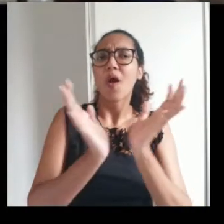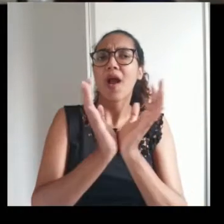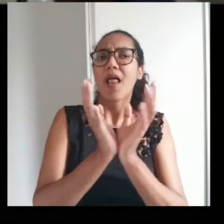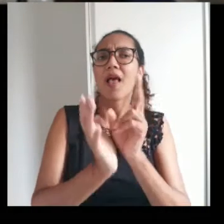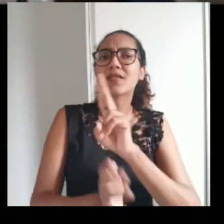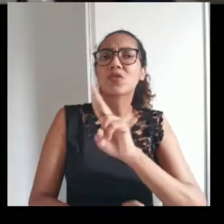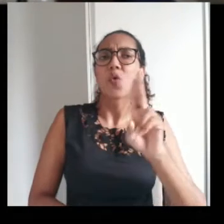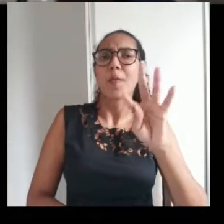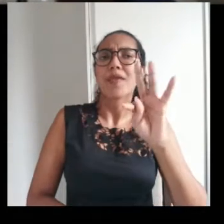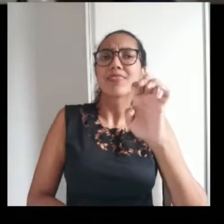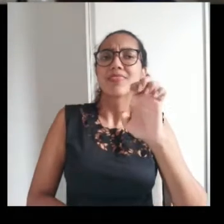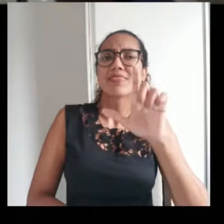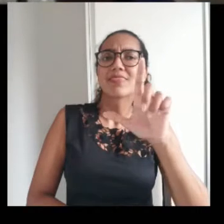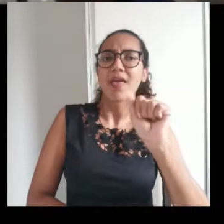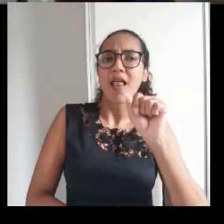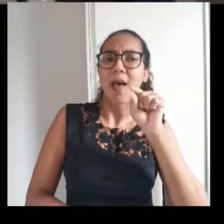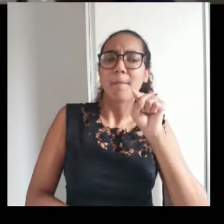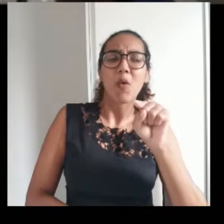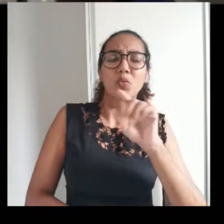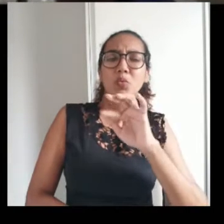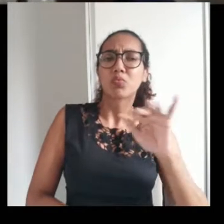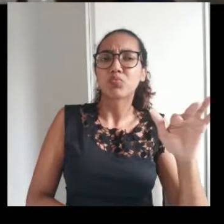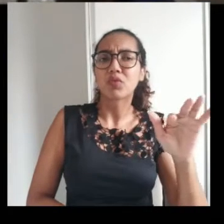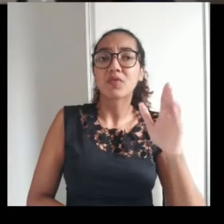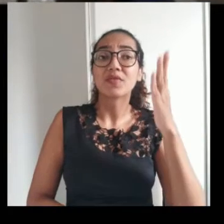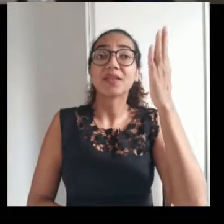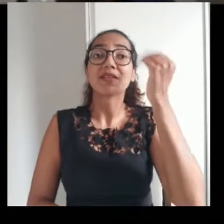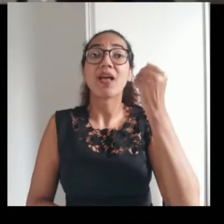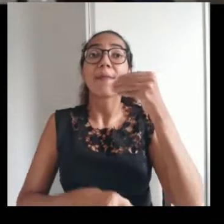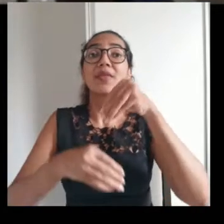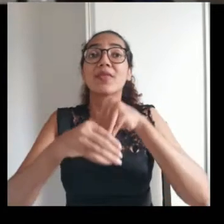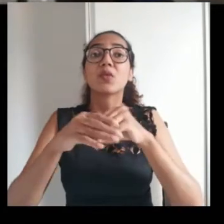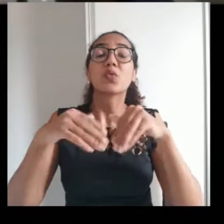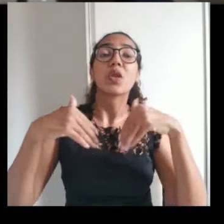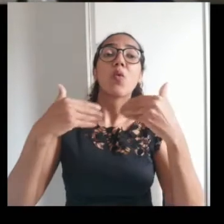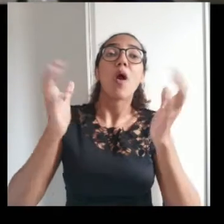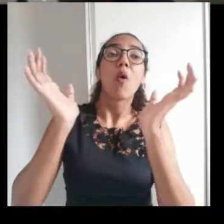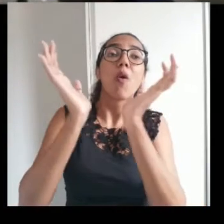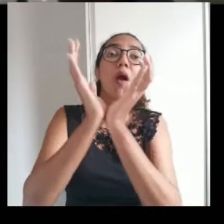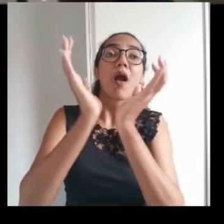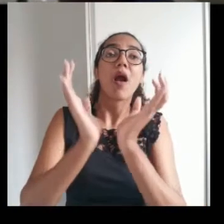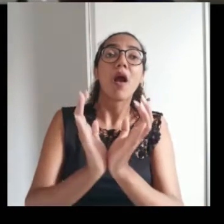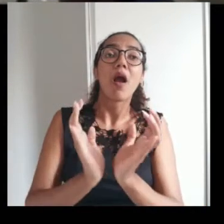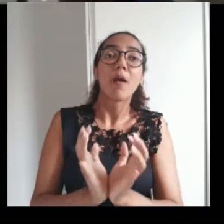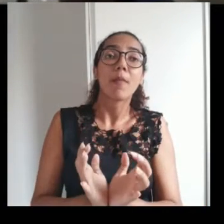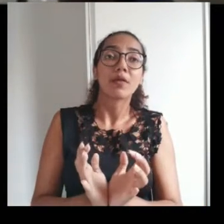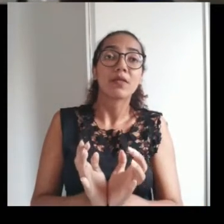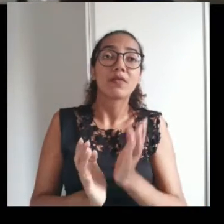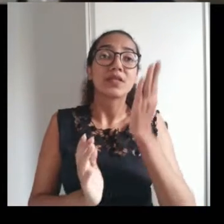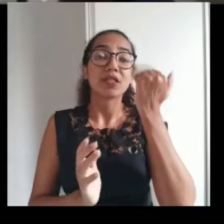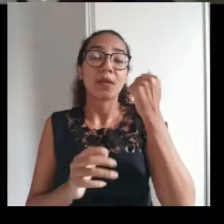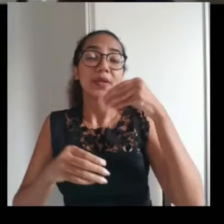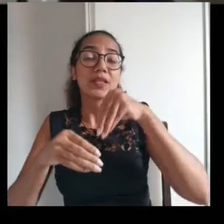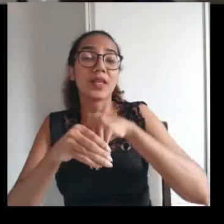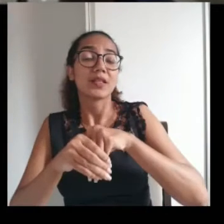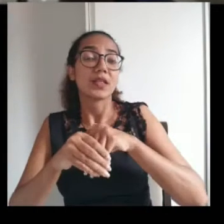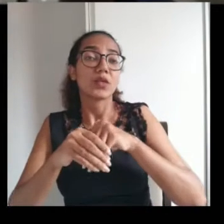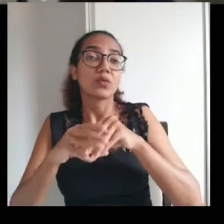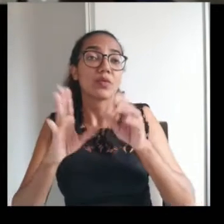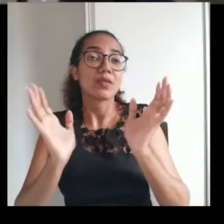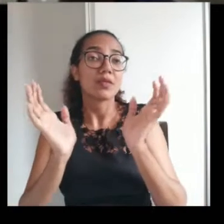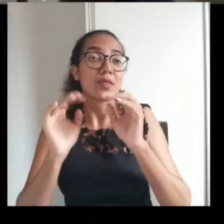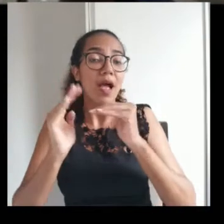nessa camada, né? Você sabe que está, de repente, na camada de dados, a depender do padrão que você utilizar. Então, ela traz um conjunto